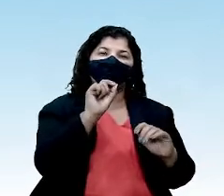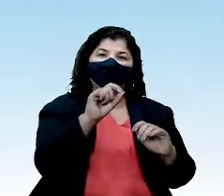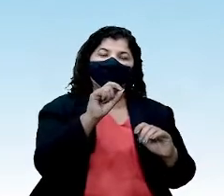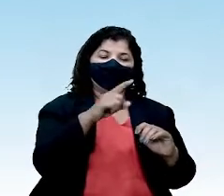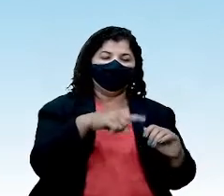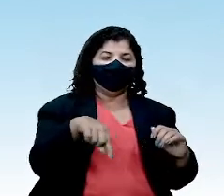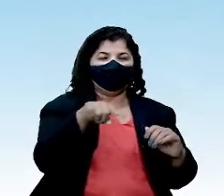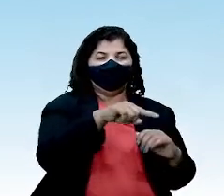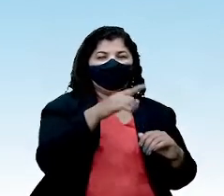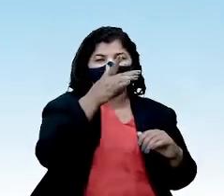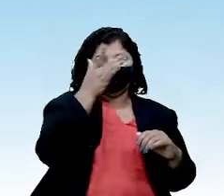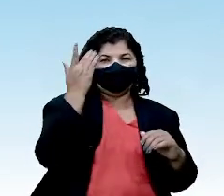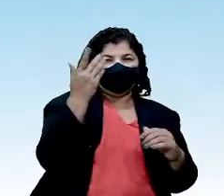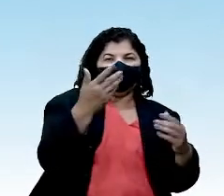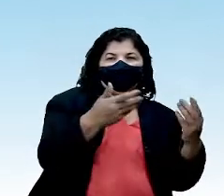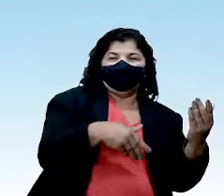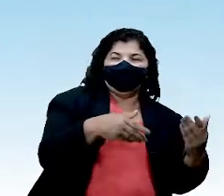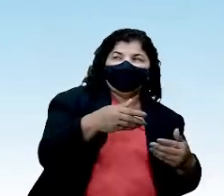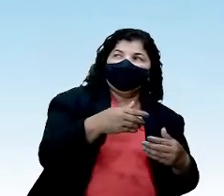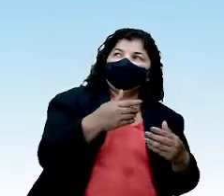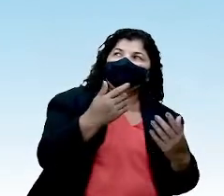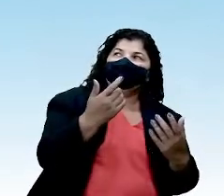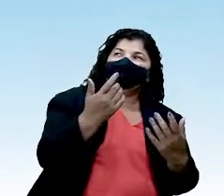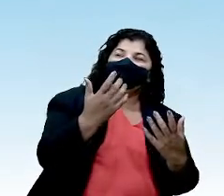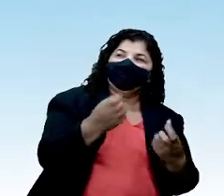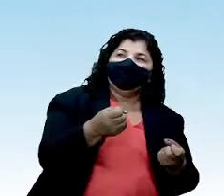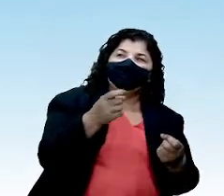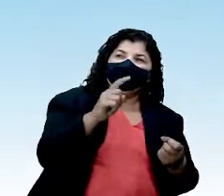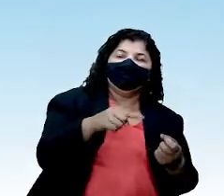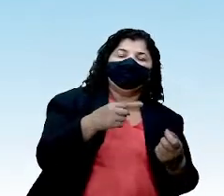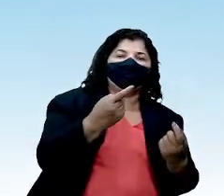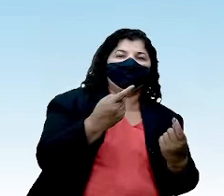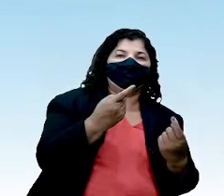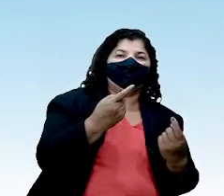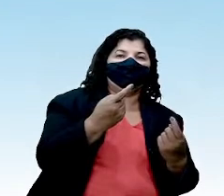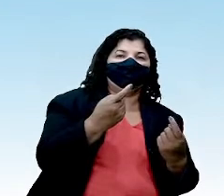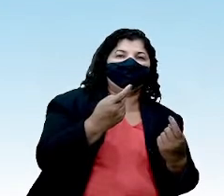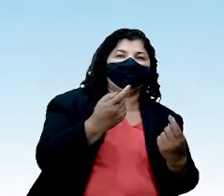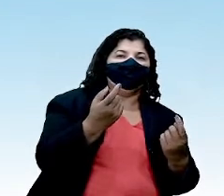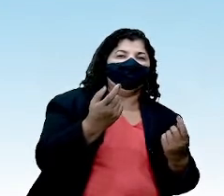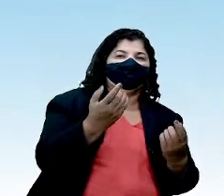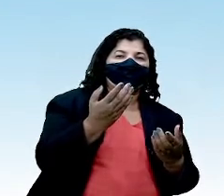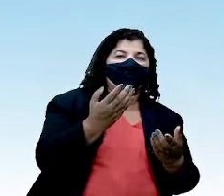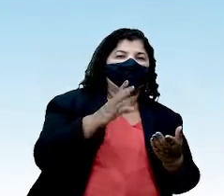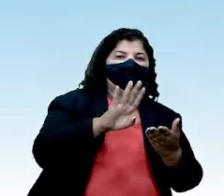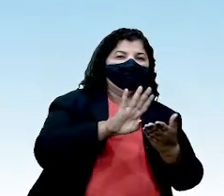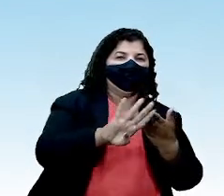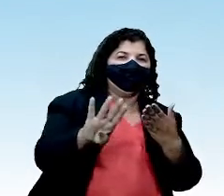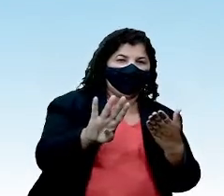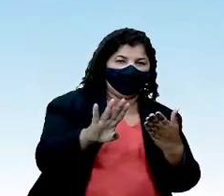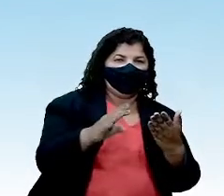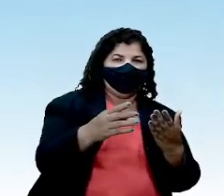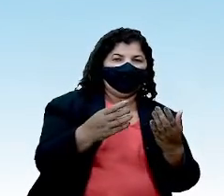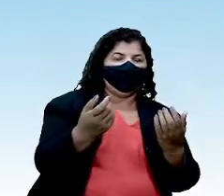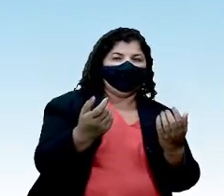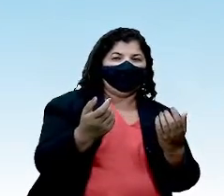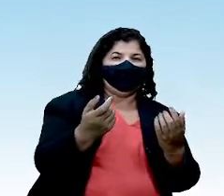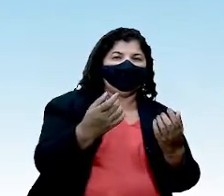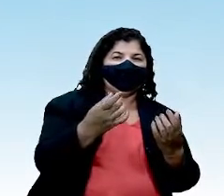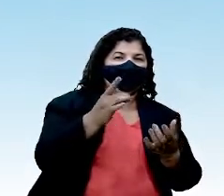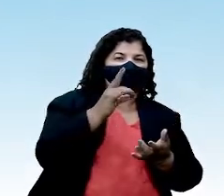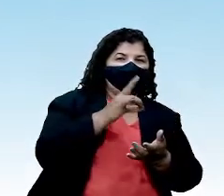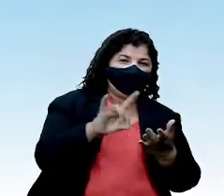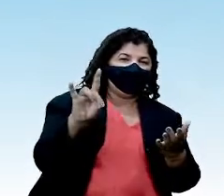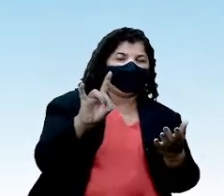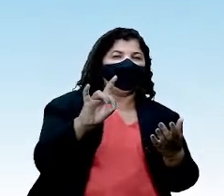podia cometer seria, então, de traição ao rei. Então, é só. Então, Jacques, ele diz o seguinte, é o